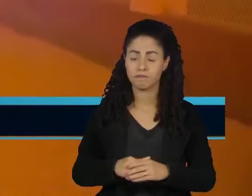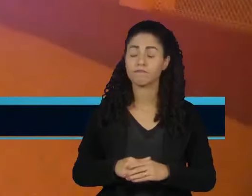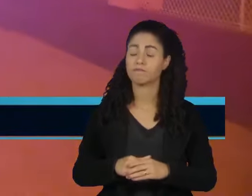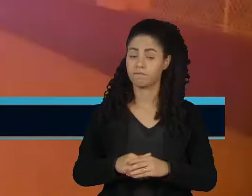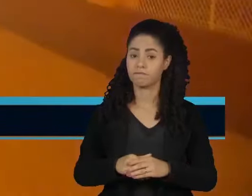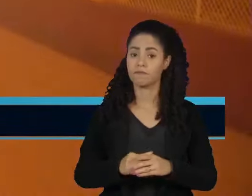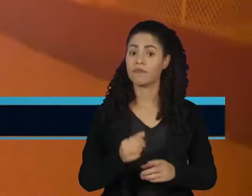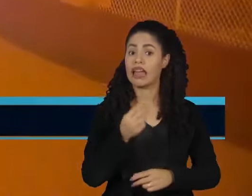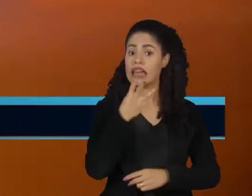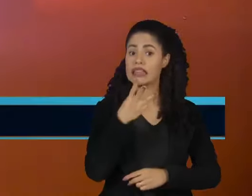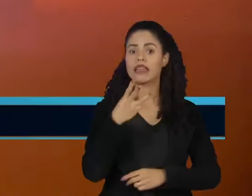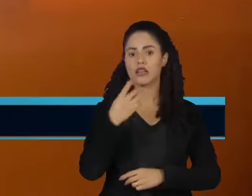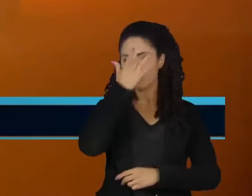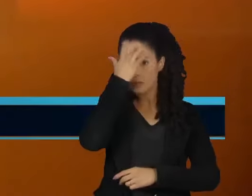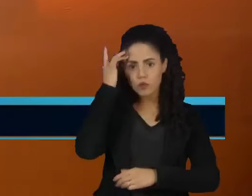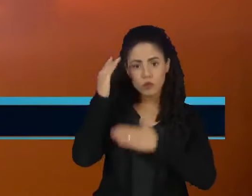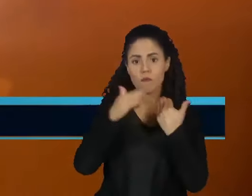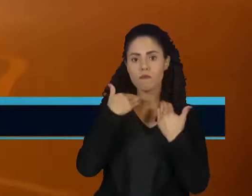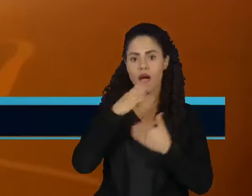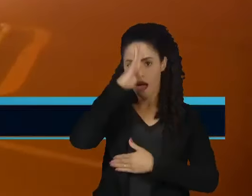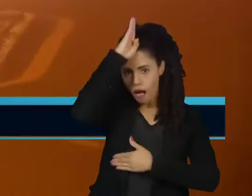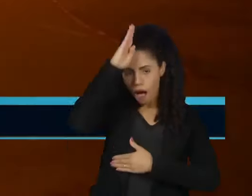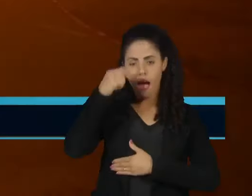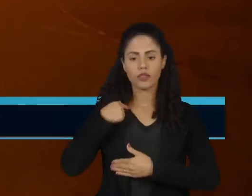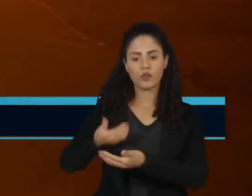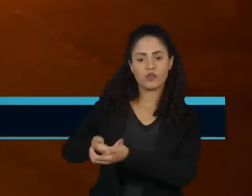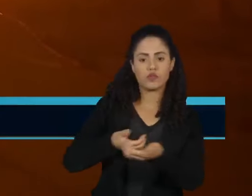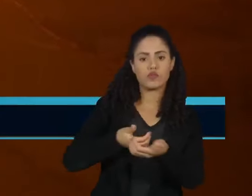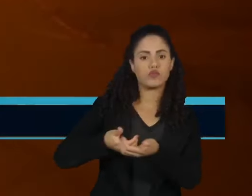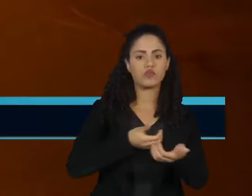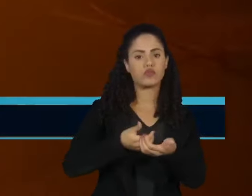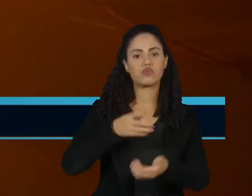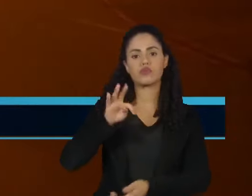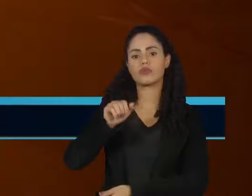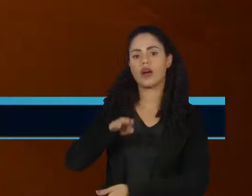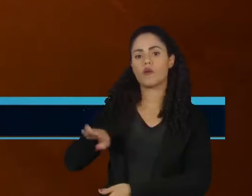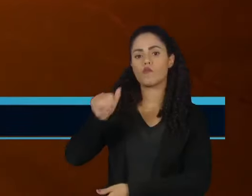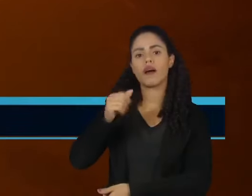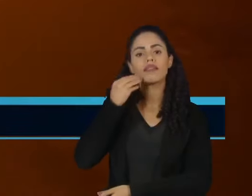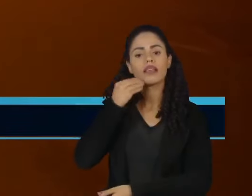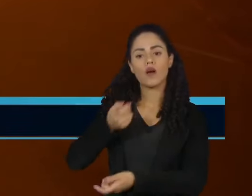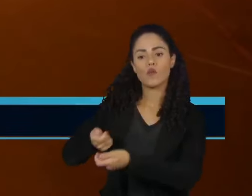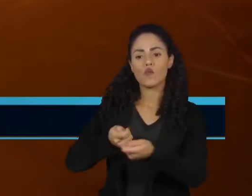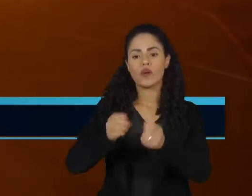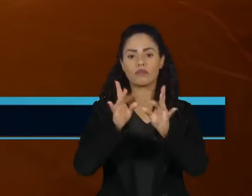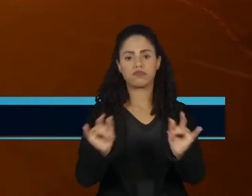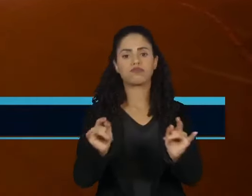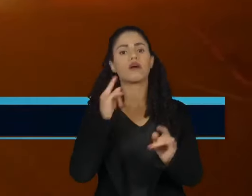3 bombeiros morreram na cidade de Tábua enquanto enfrentavam o fogo.